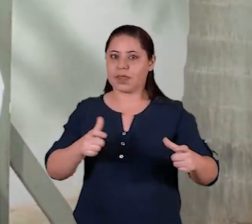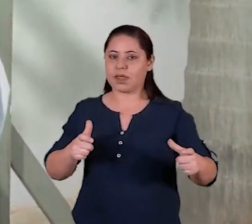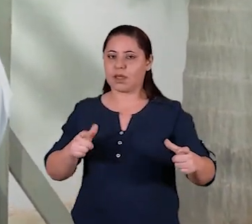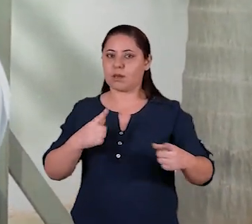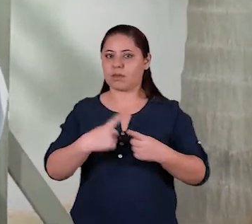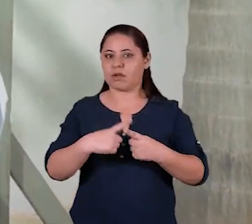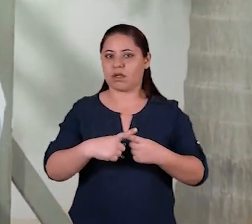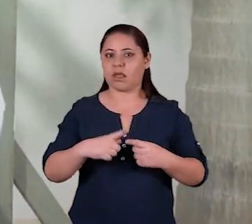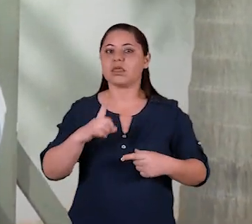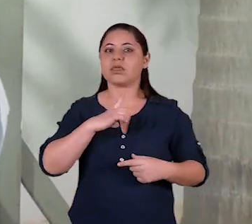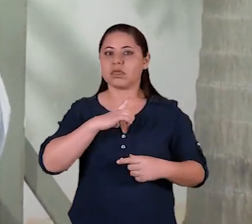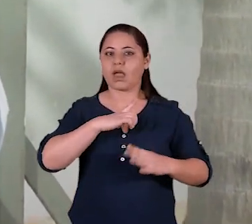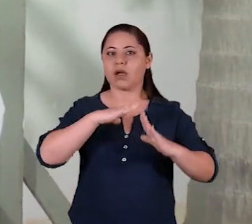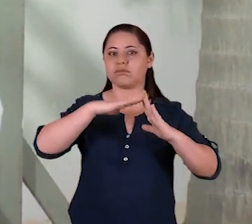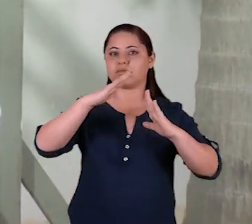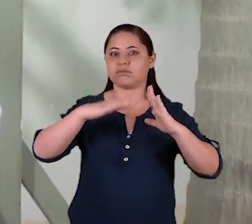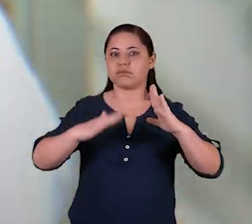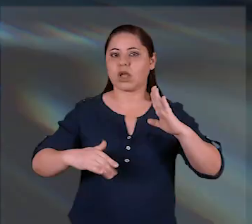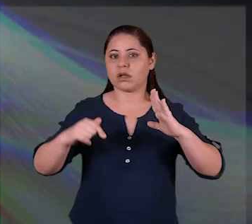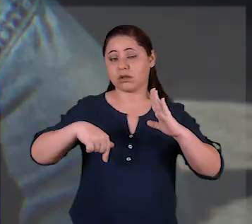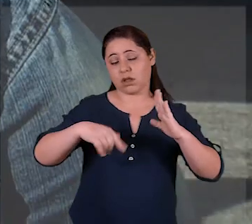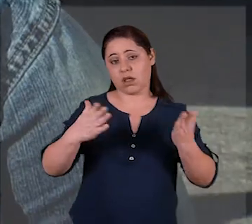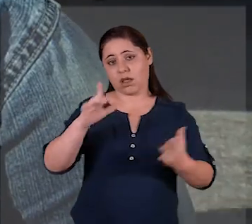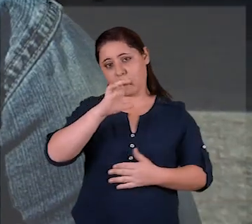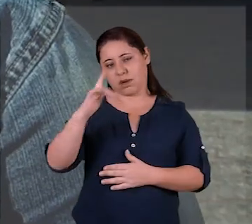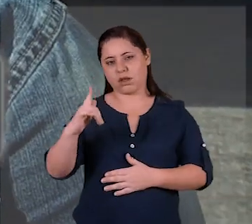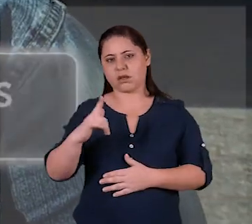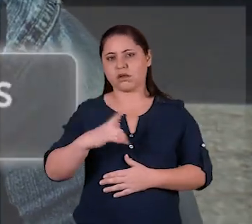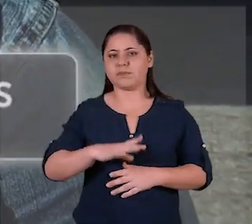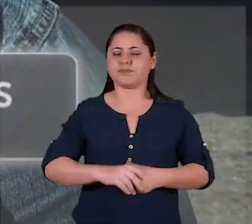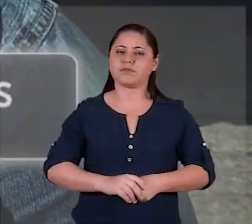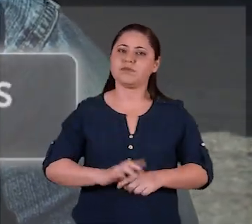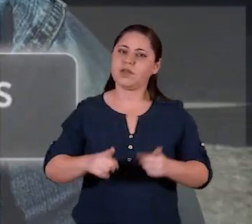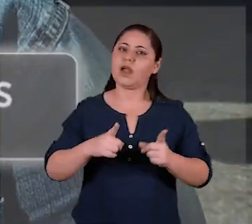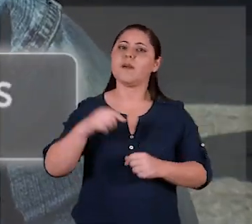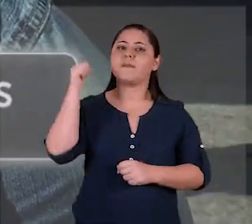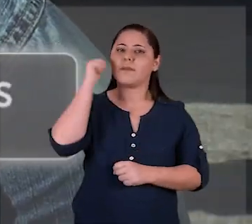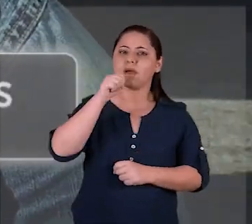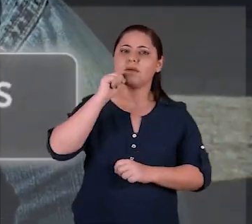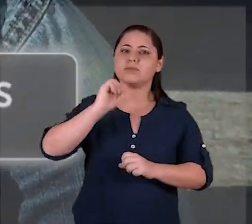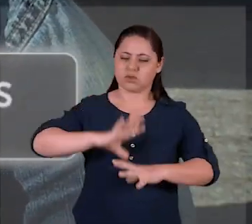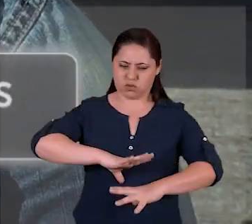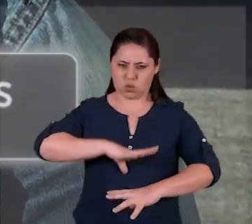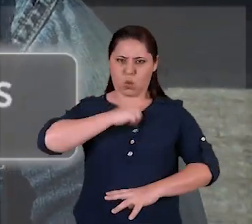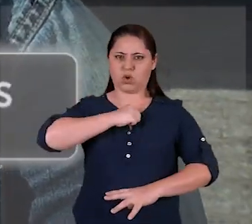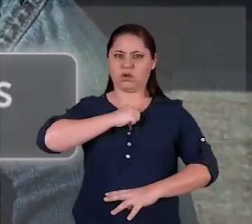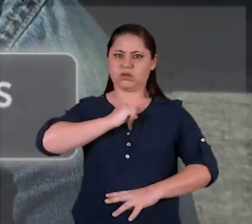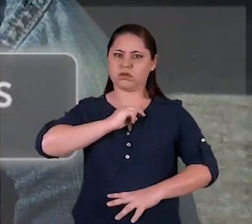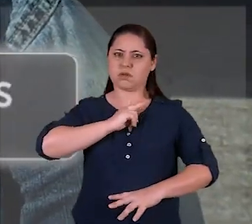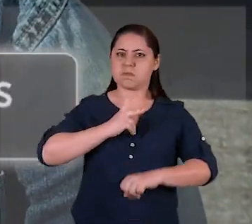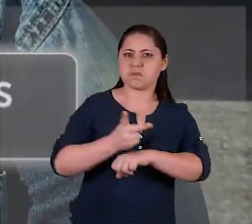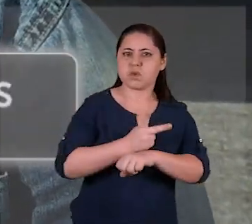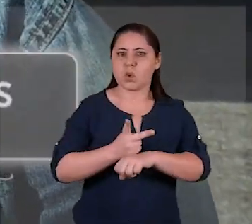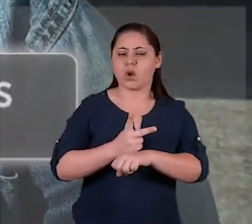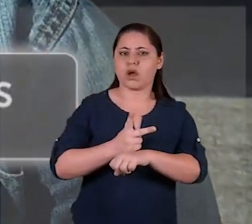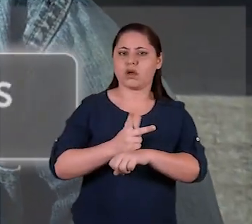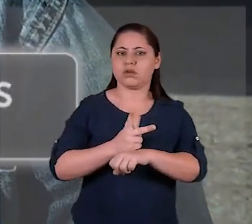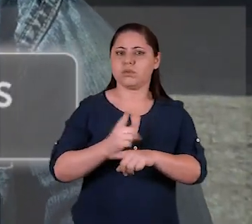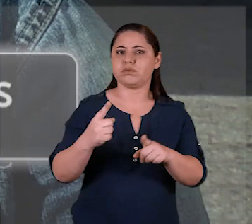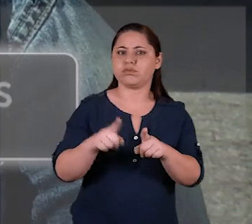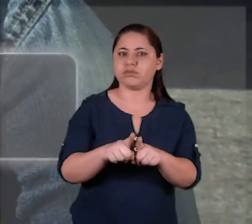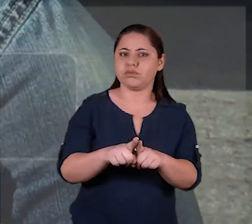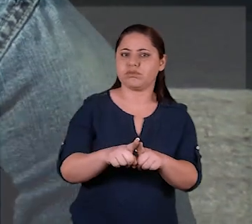ainda mais que aqui tem a Casa da Mulher Brasileira. E as mulheres têm que se encorajar mais, para buscar mais, porque